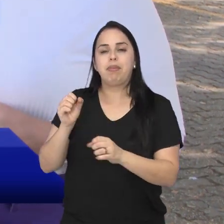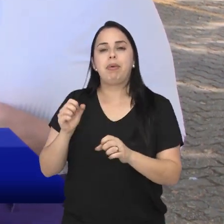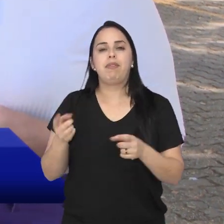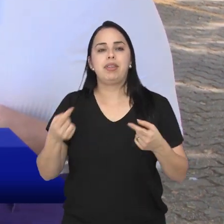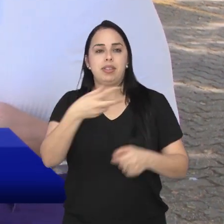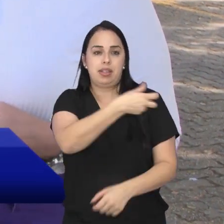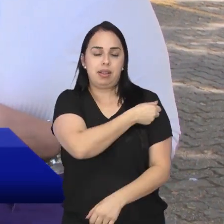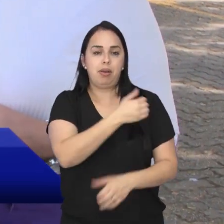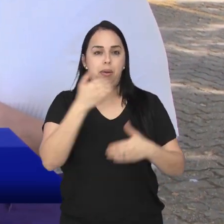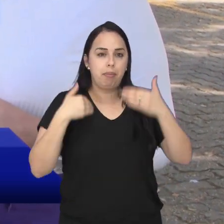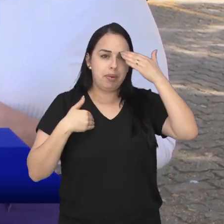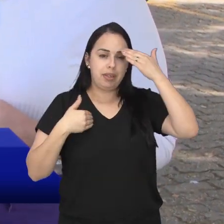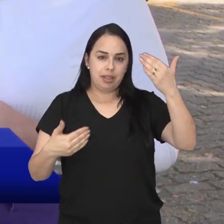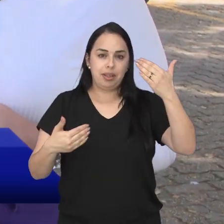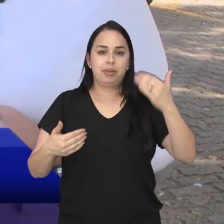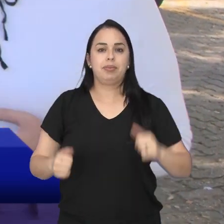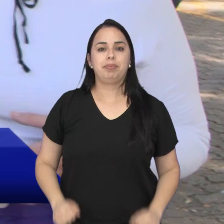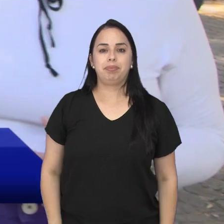vacinar